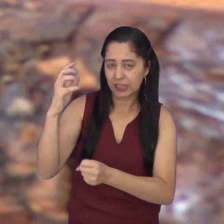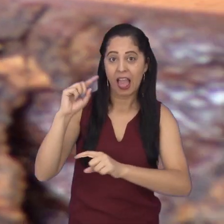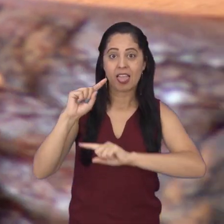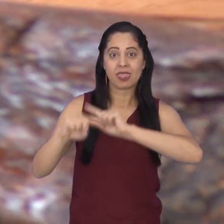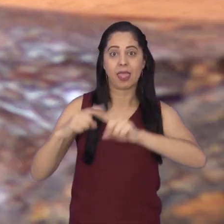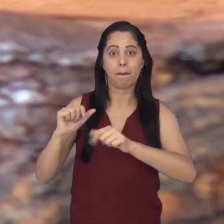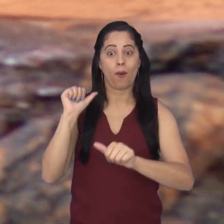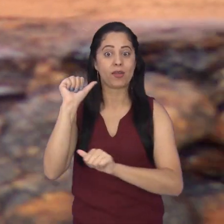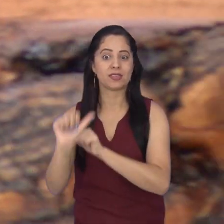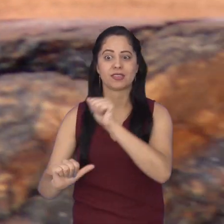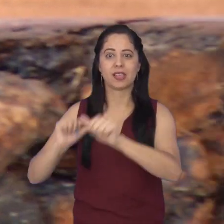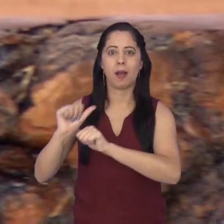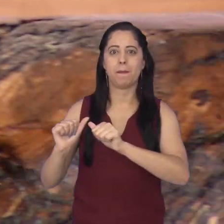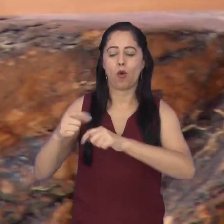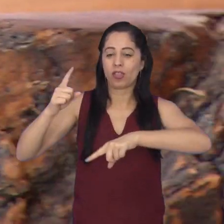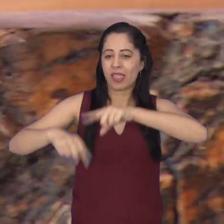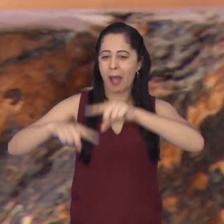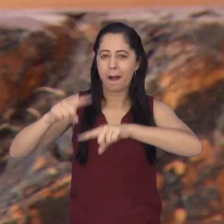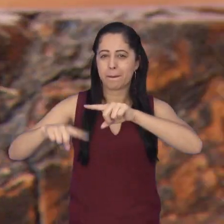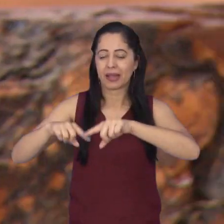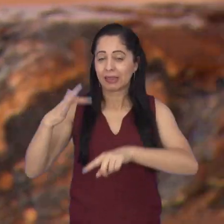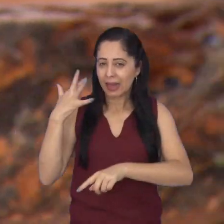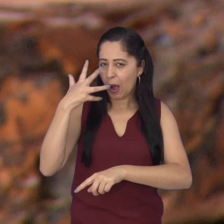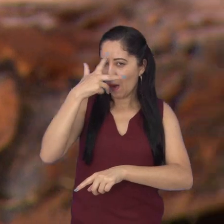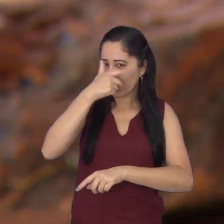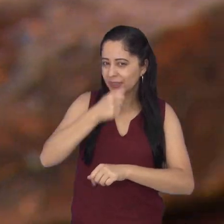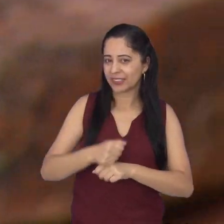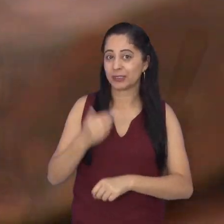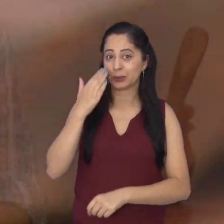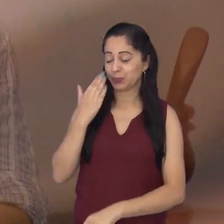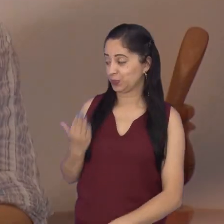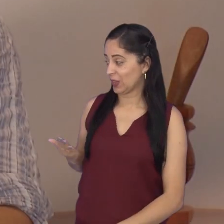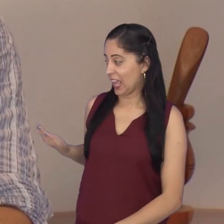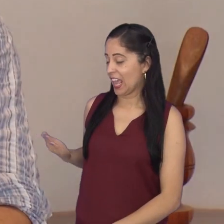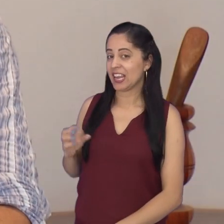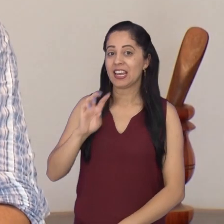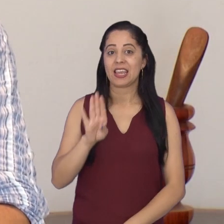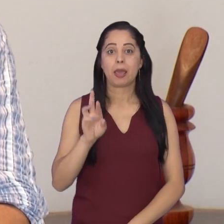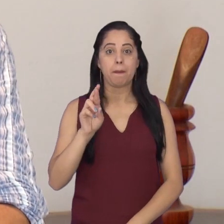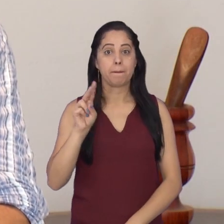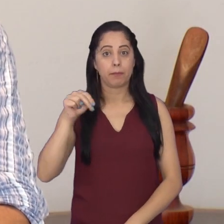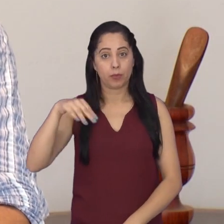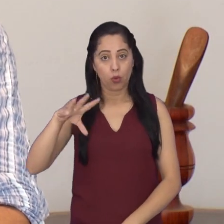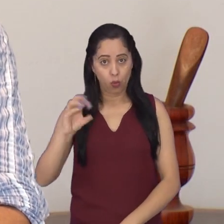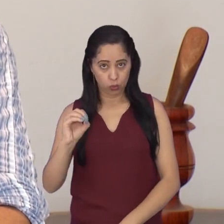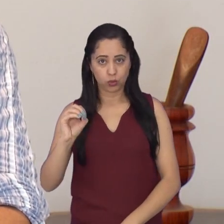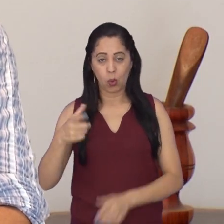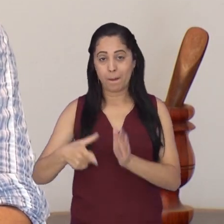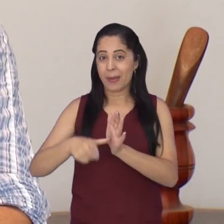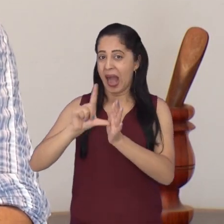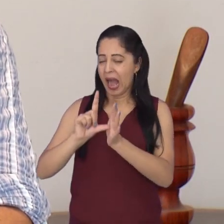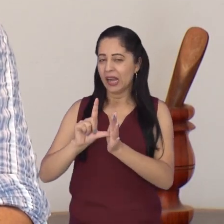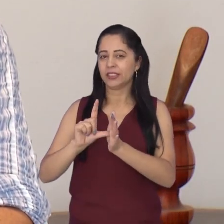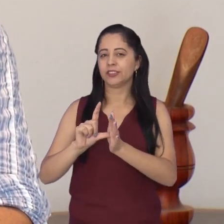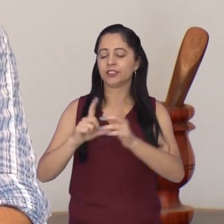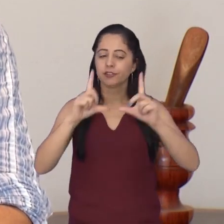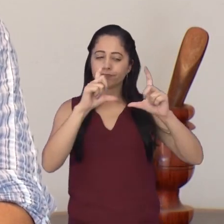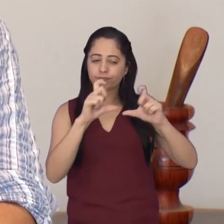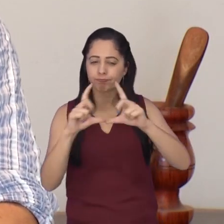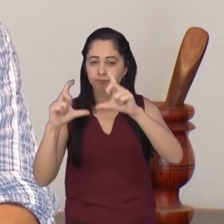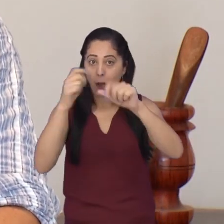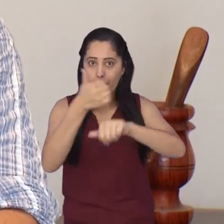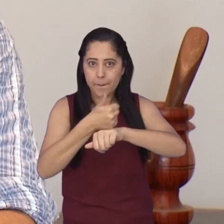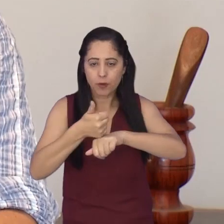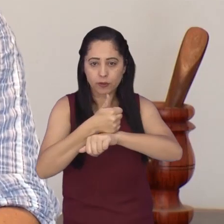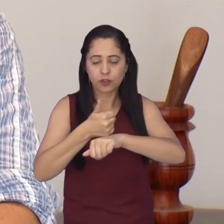peças utilitárias e decorativas nas mãos do Bruno, um joseense que já foi modelo e fotógrafo e